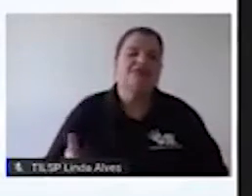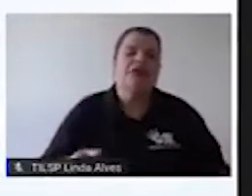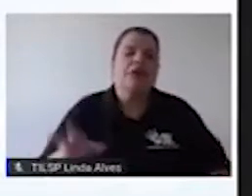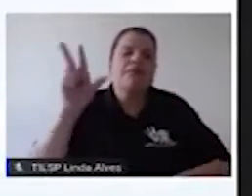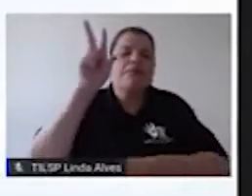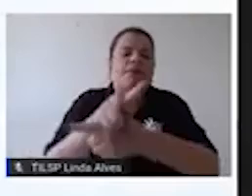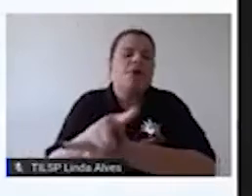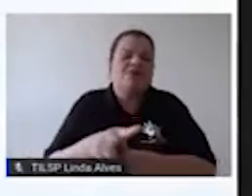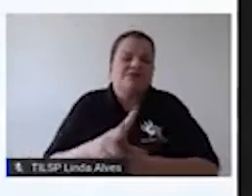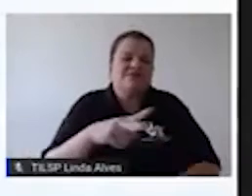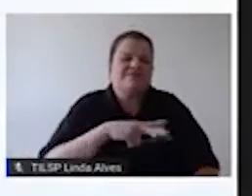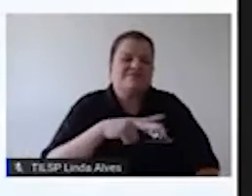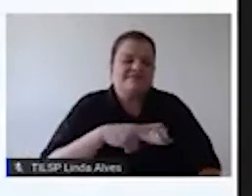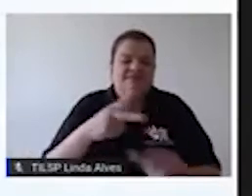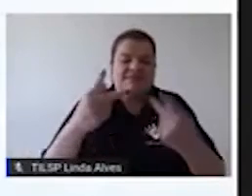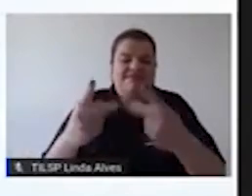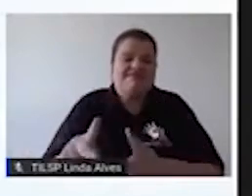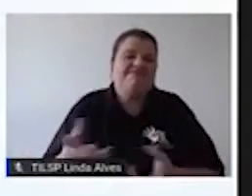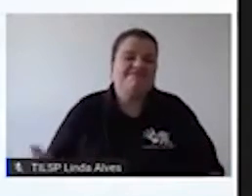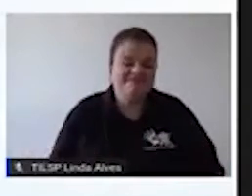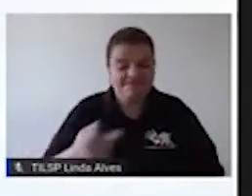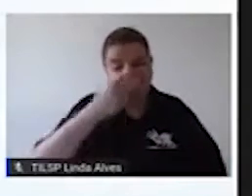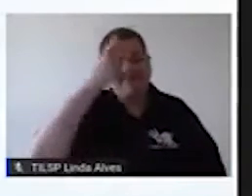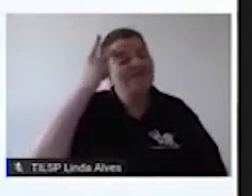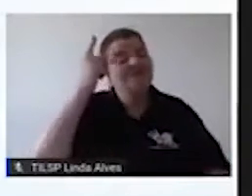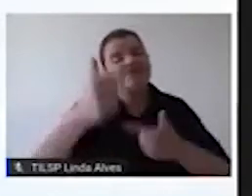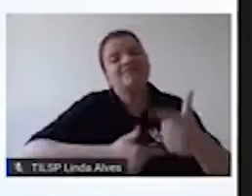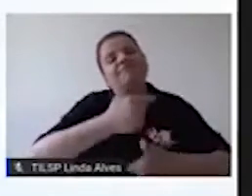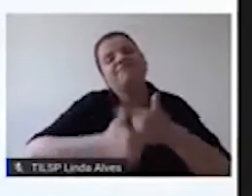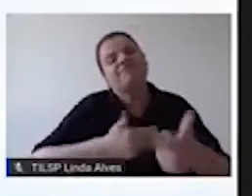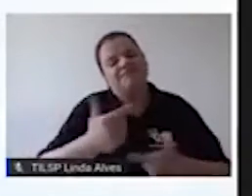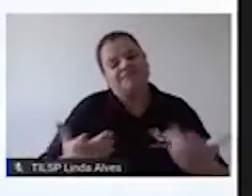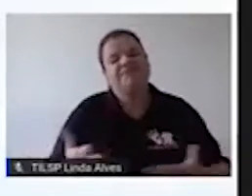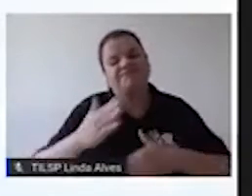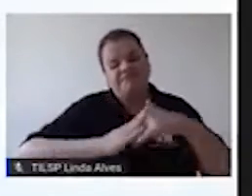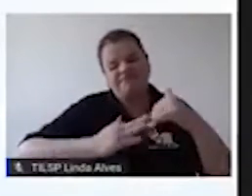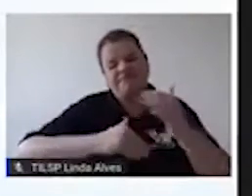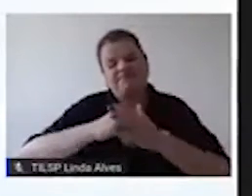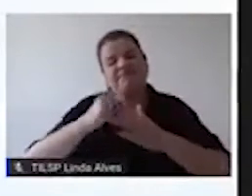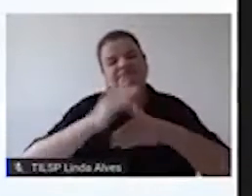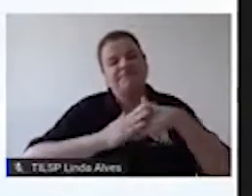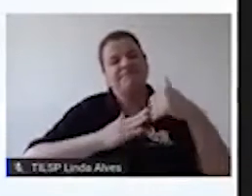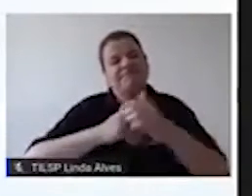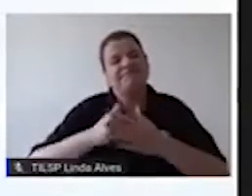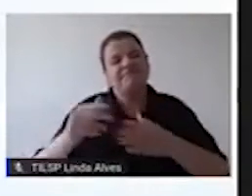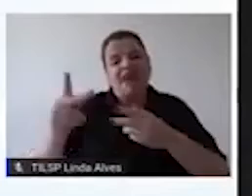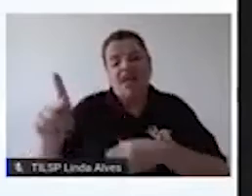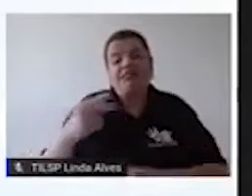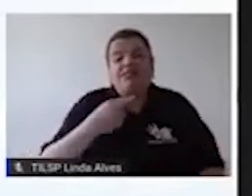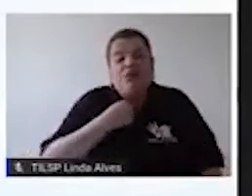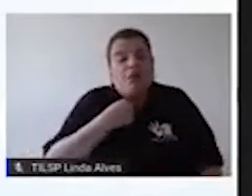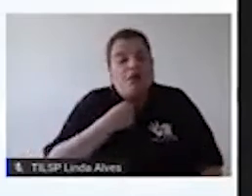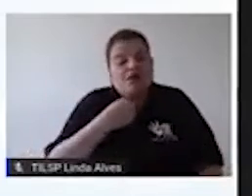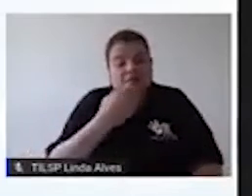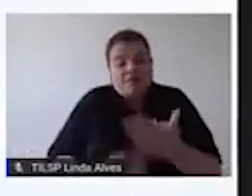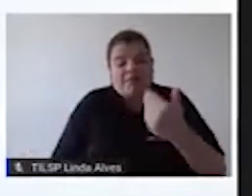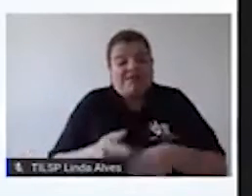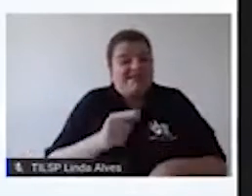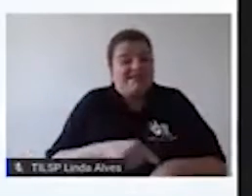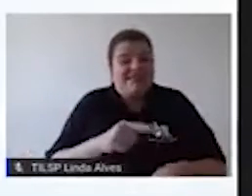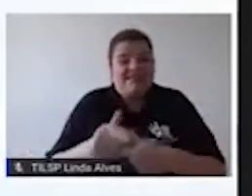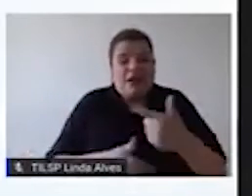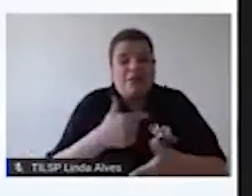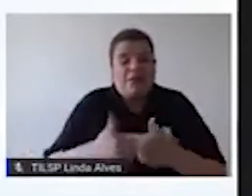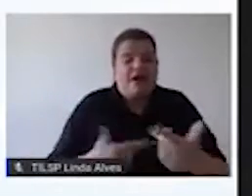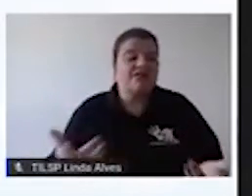proteção privada ali dessa trabalhadora, dessa profissional que não pode perder seu emprego, que não, né, e que deve